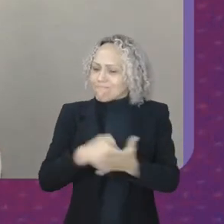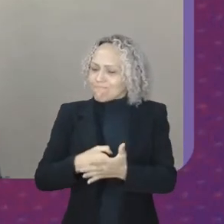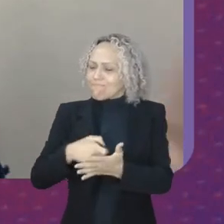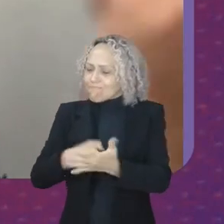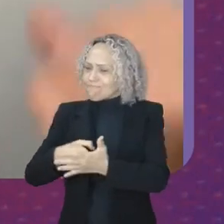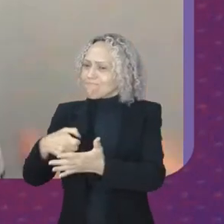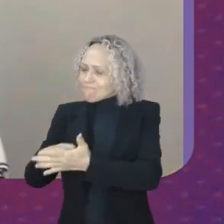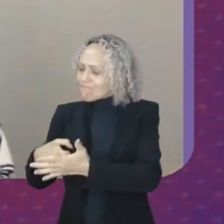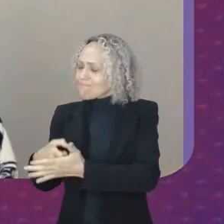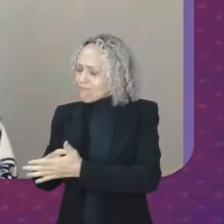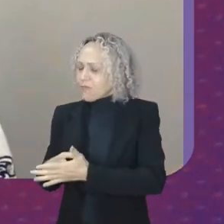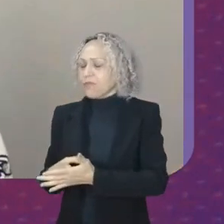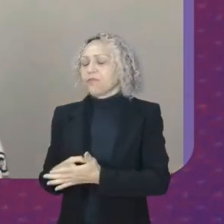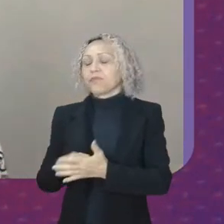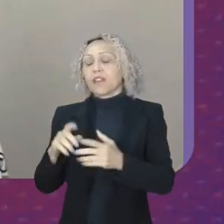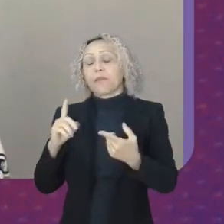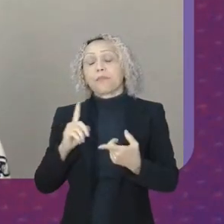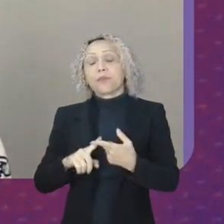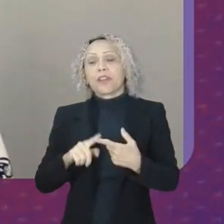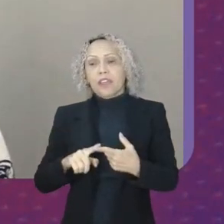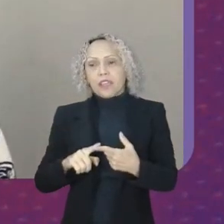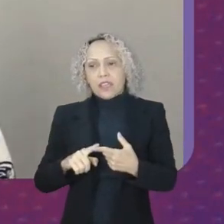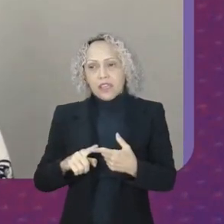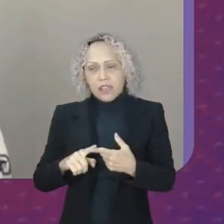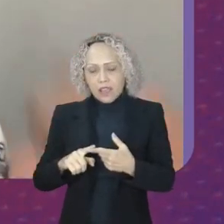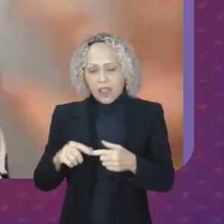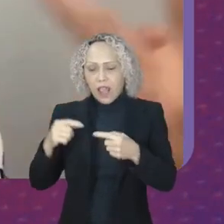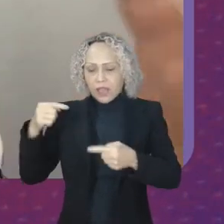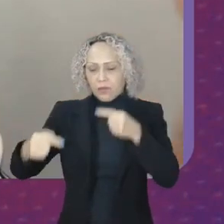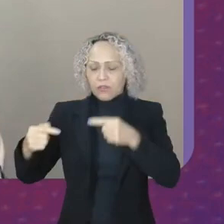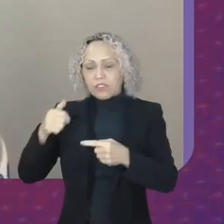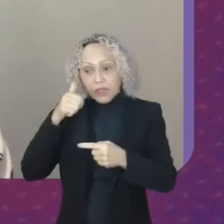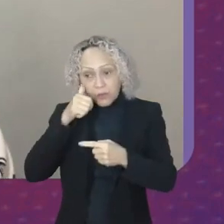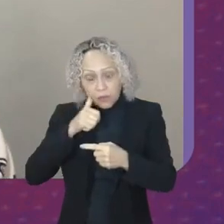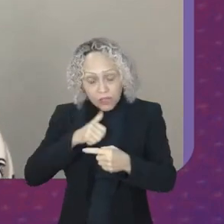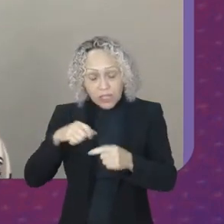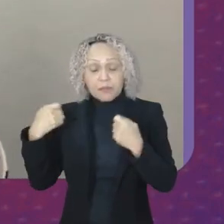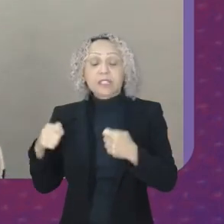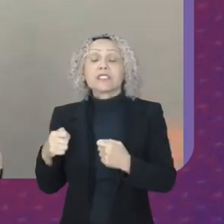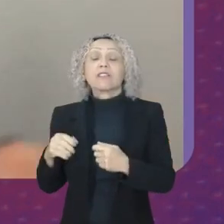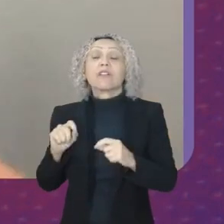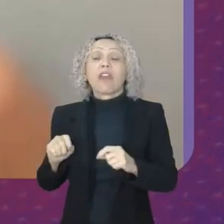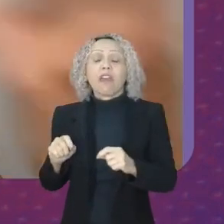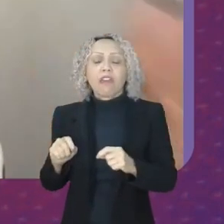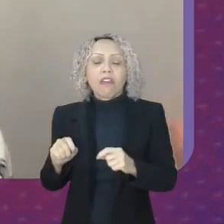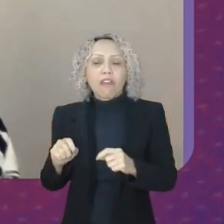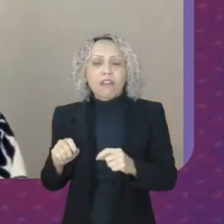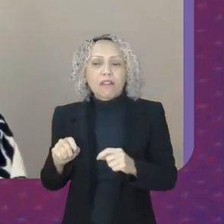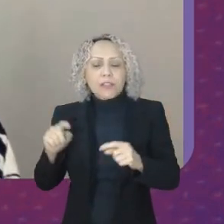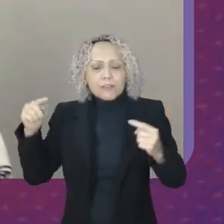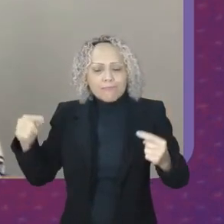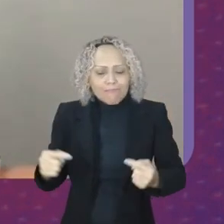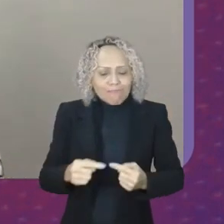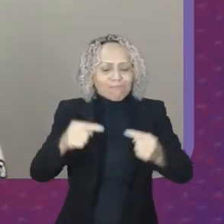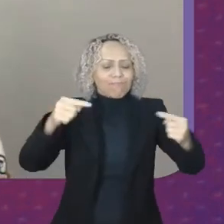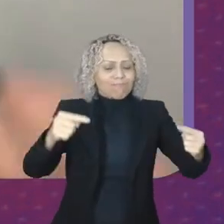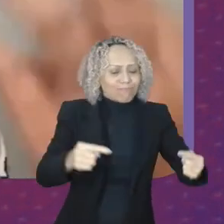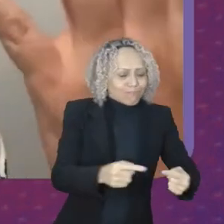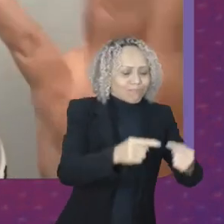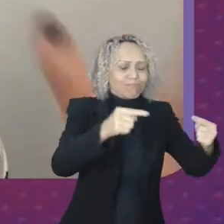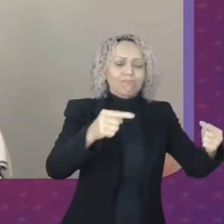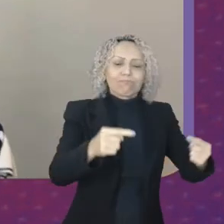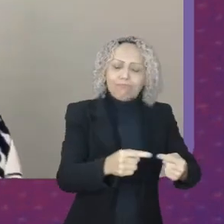violência, levando a realidade das diversas segmentações.